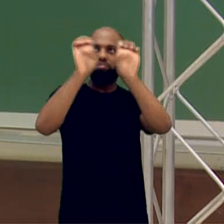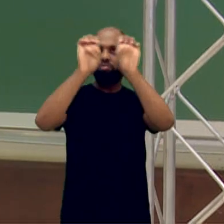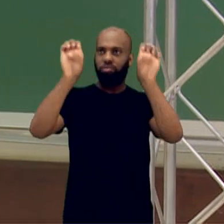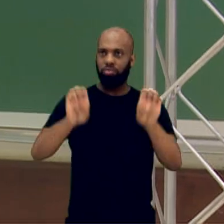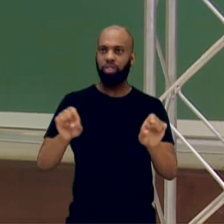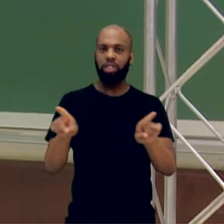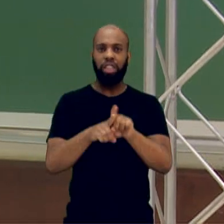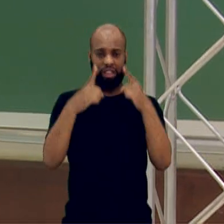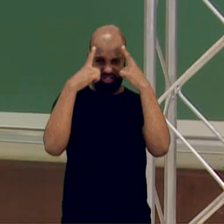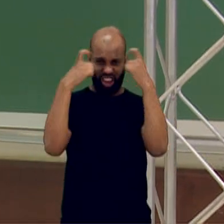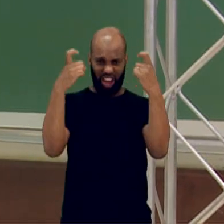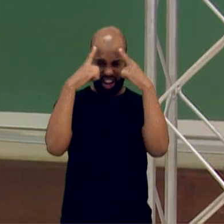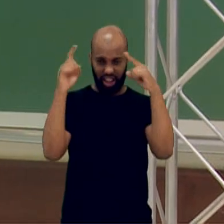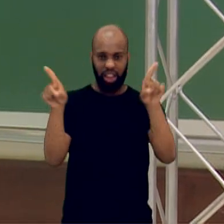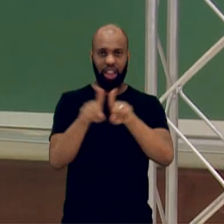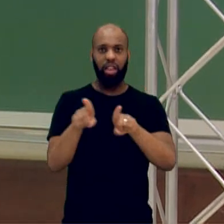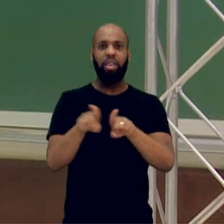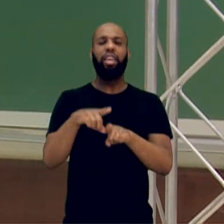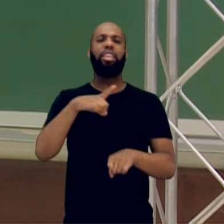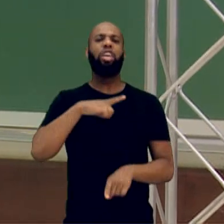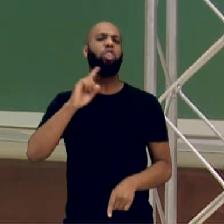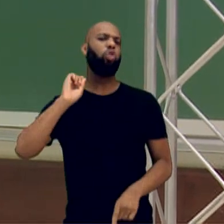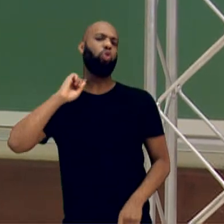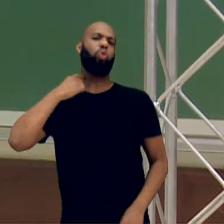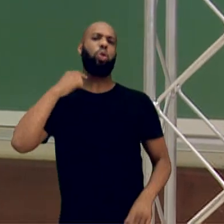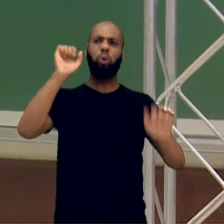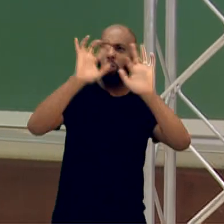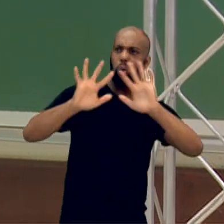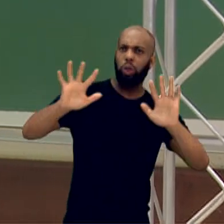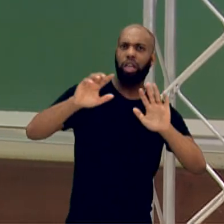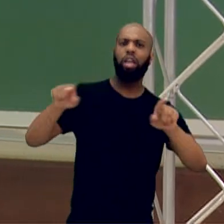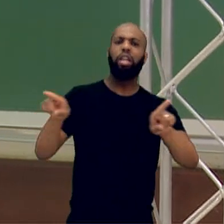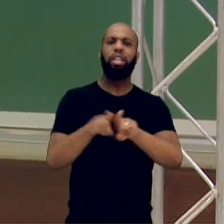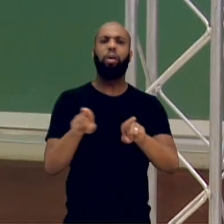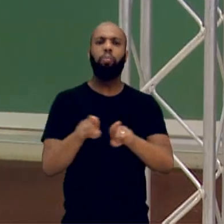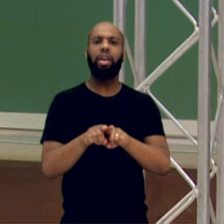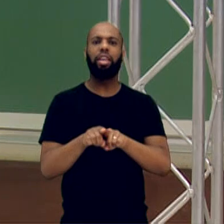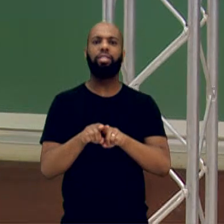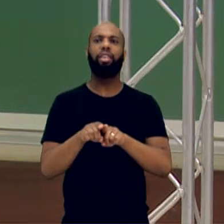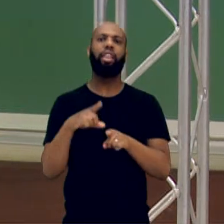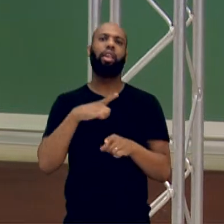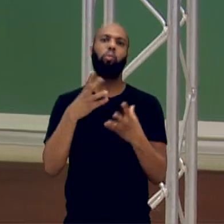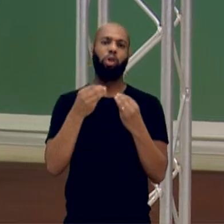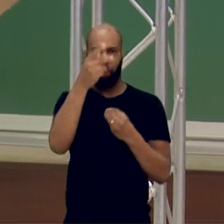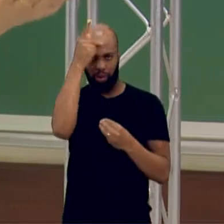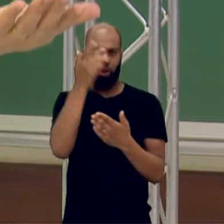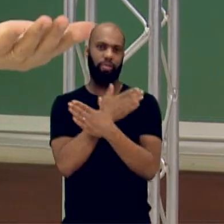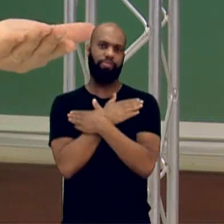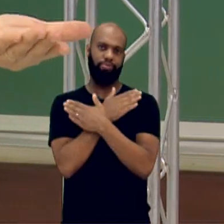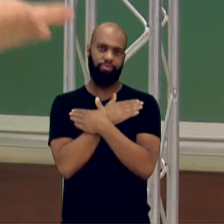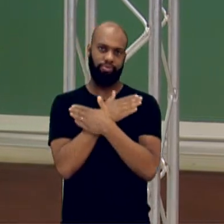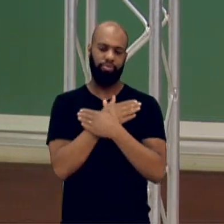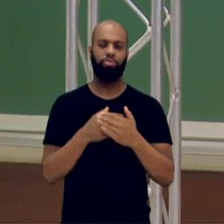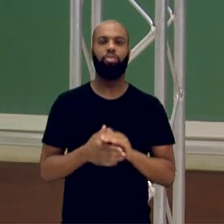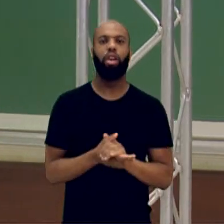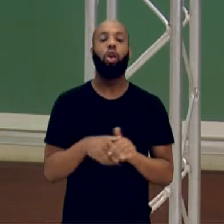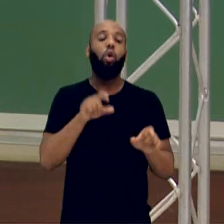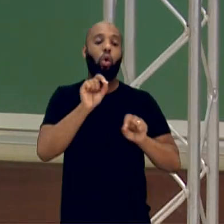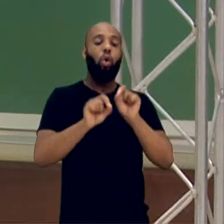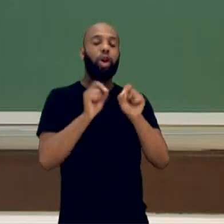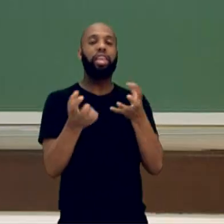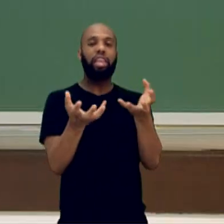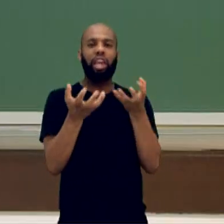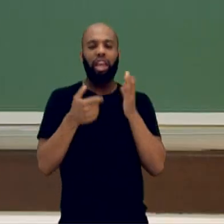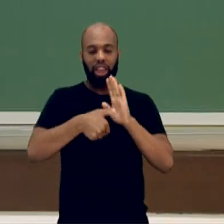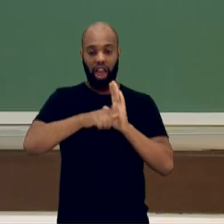violência, poluição de todas as modalidades e desemprego. Aquilo que era para ser a busca por melhores condições de vida, lá